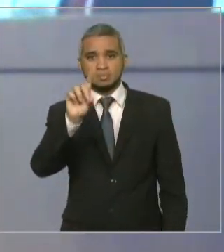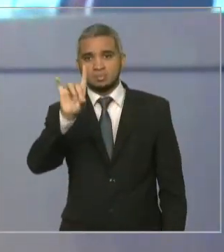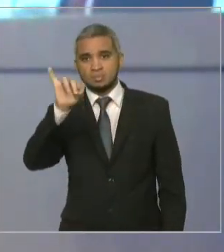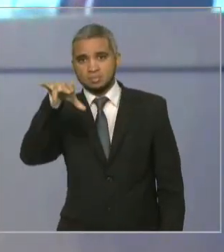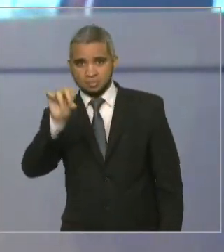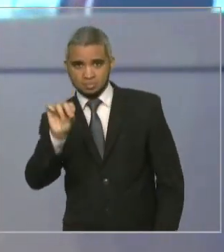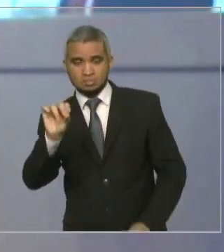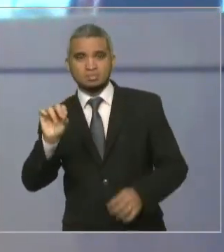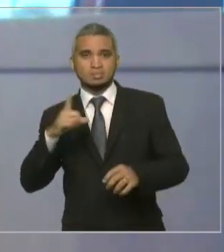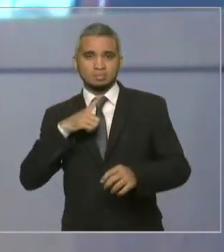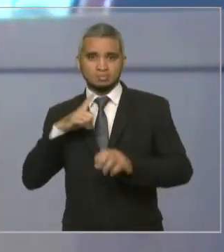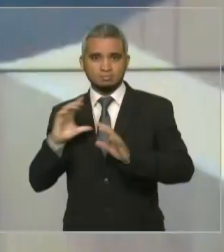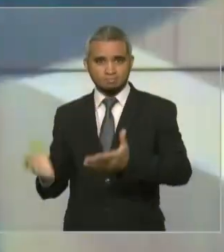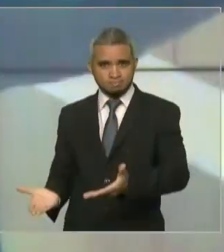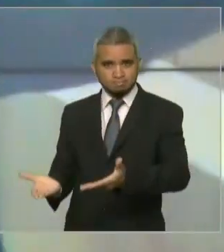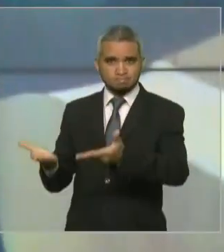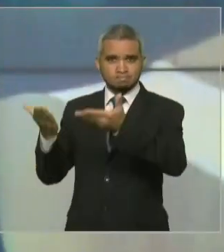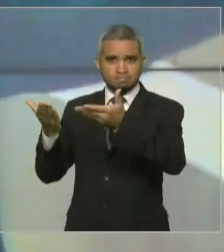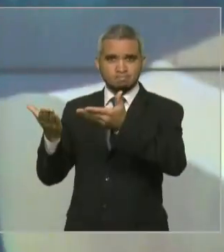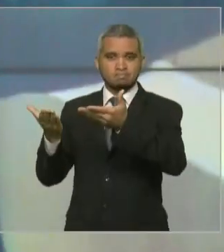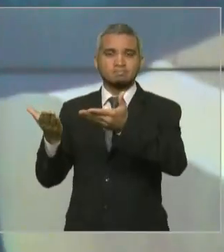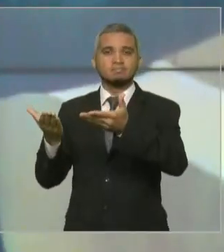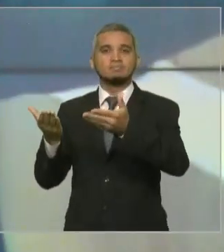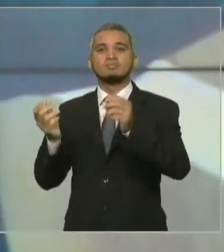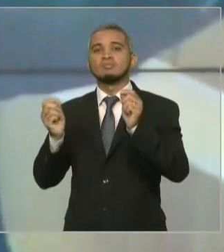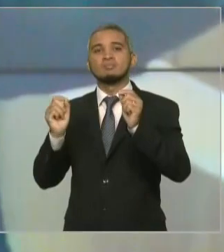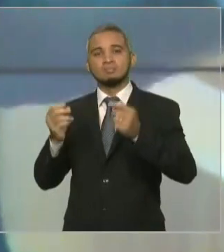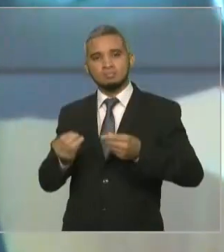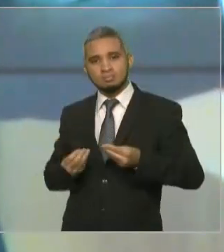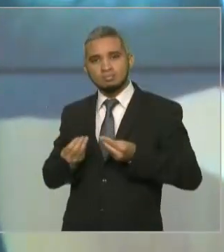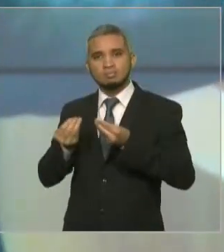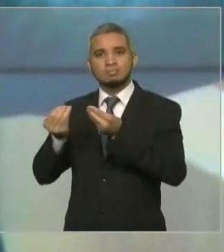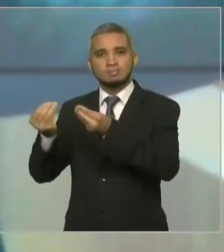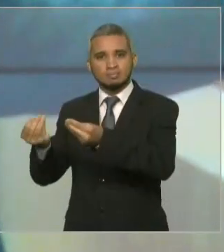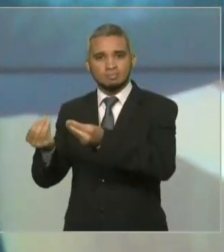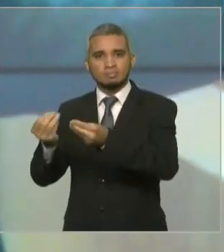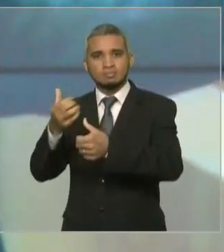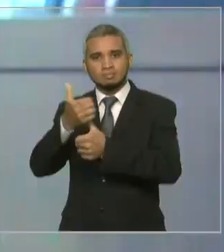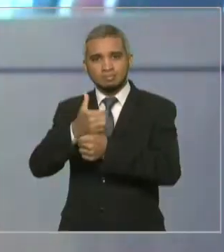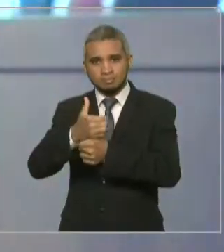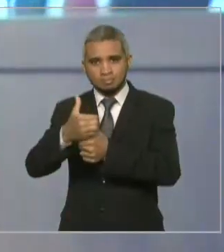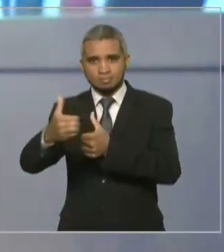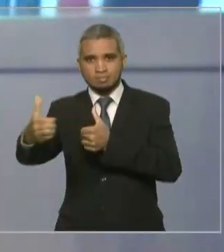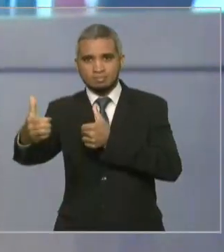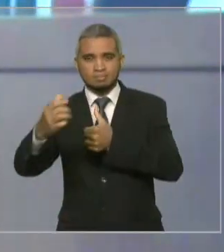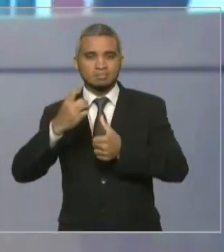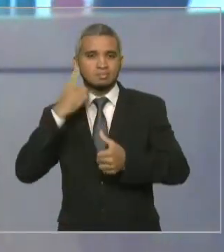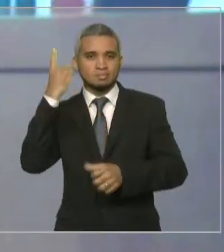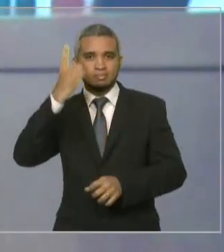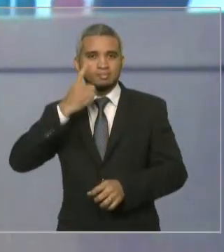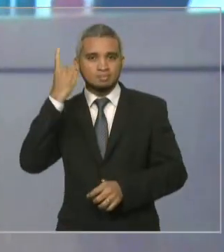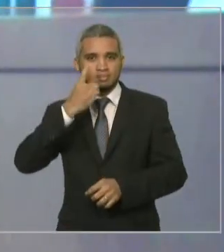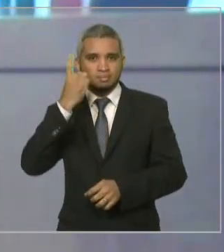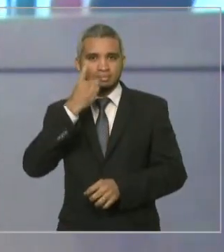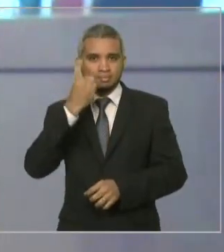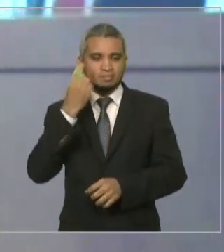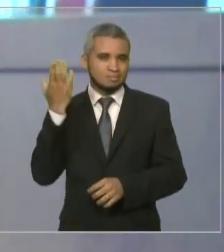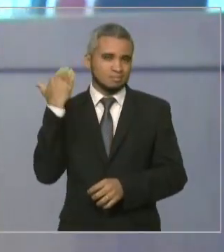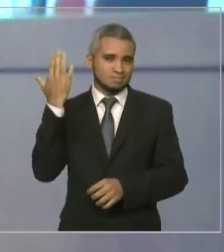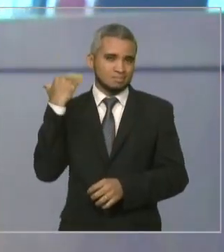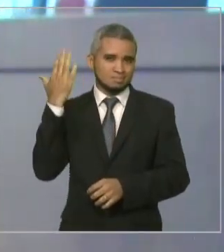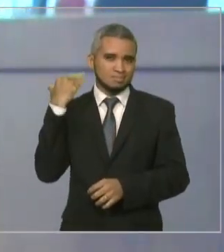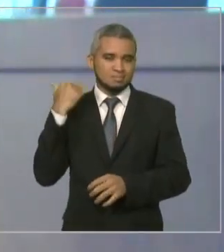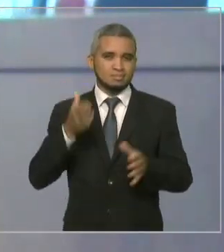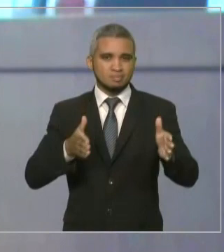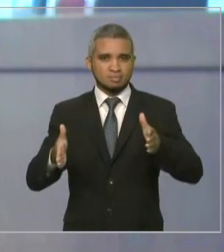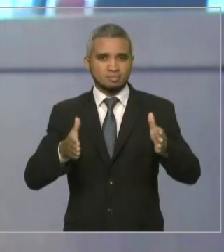Parlamento Estadual, que lhe devolveu simbolicamente o mandato de deputado perdido durante a